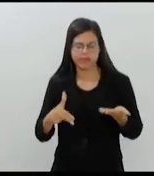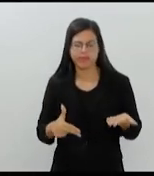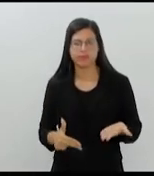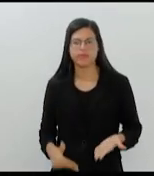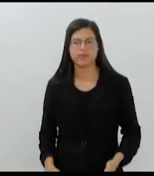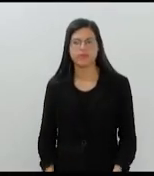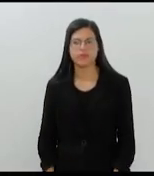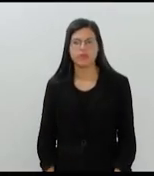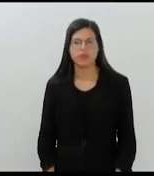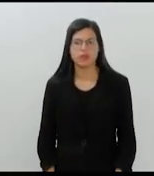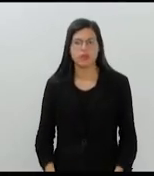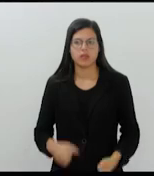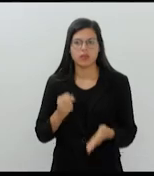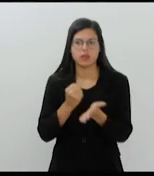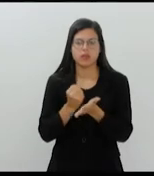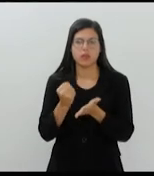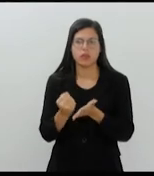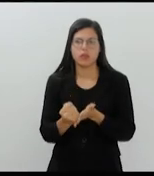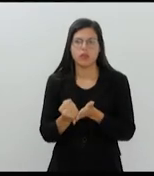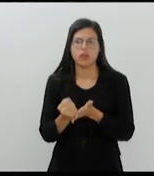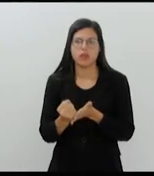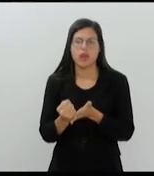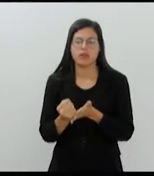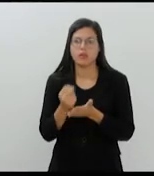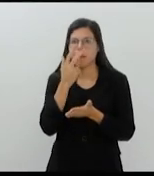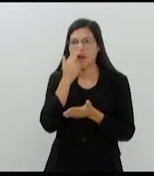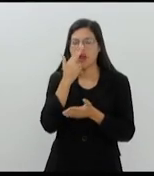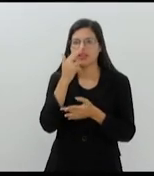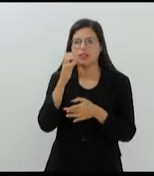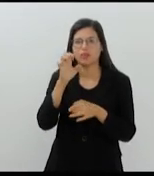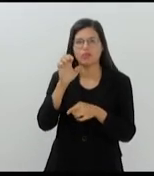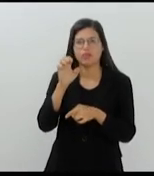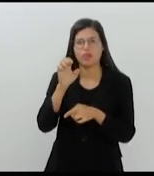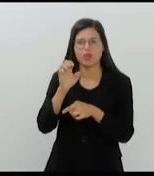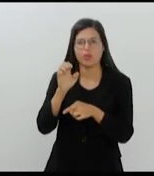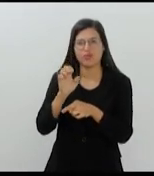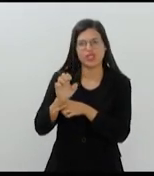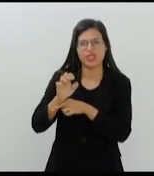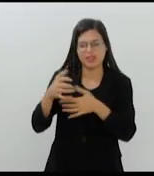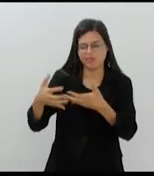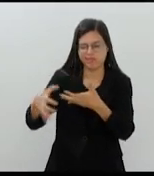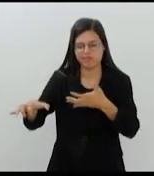É como se o contrato fosse um estado em paralelo.